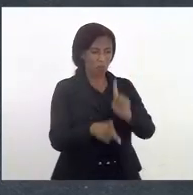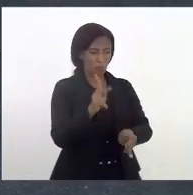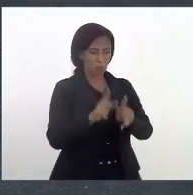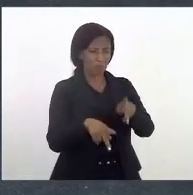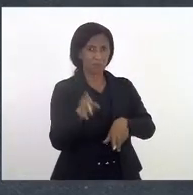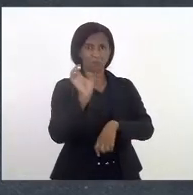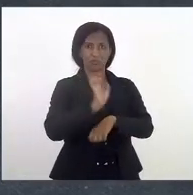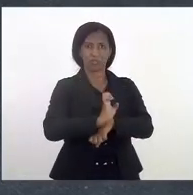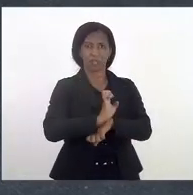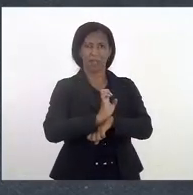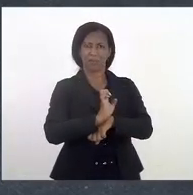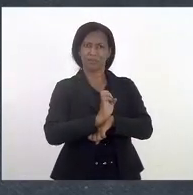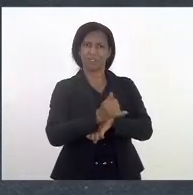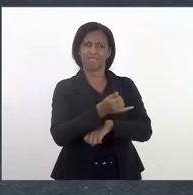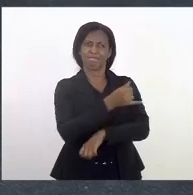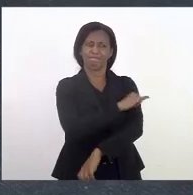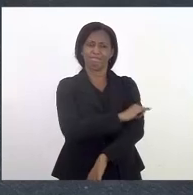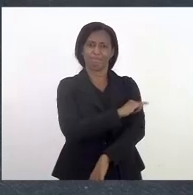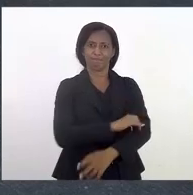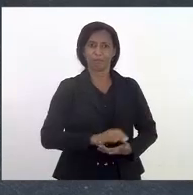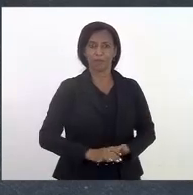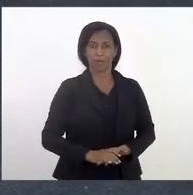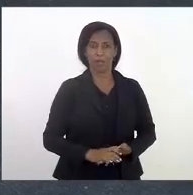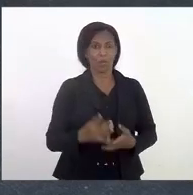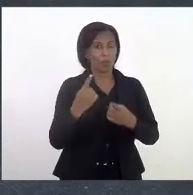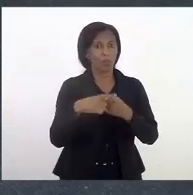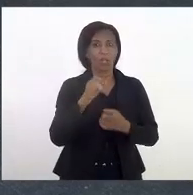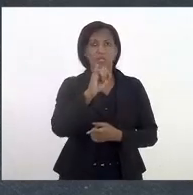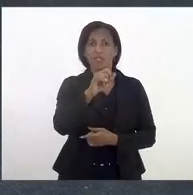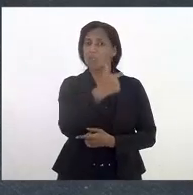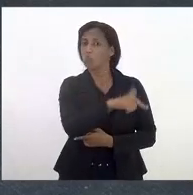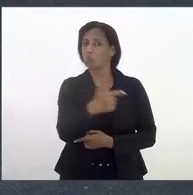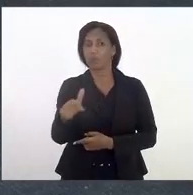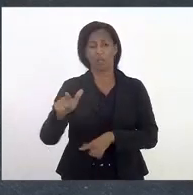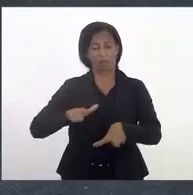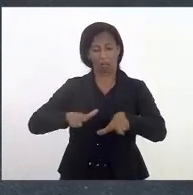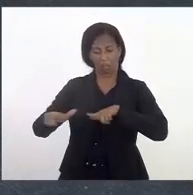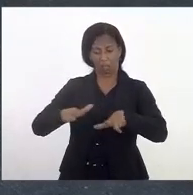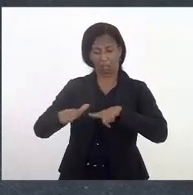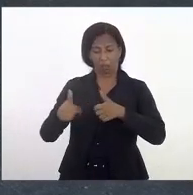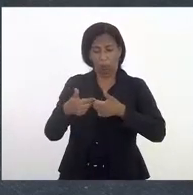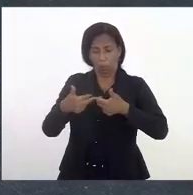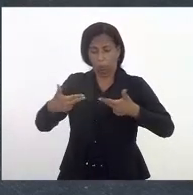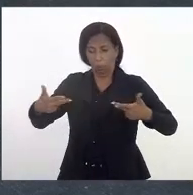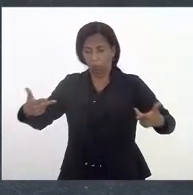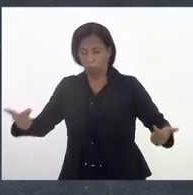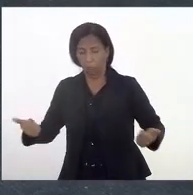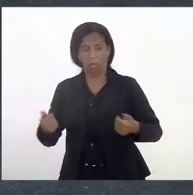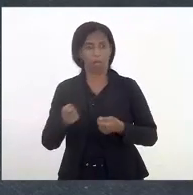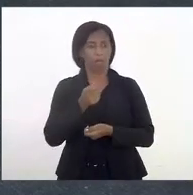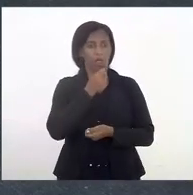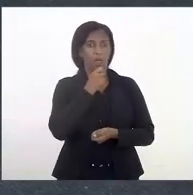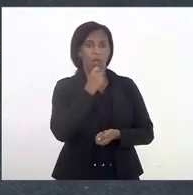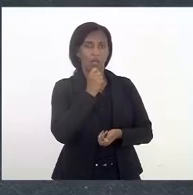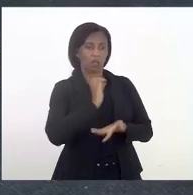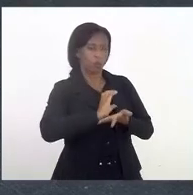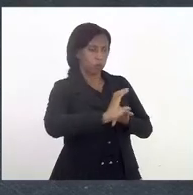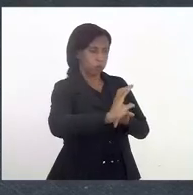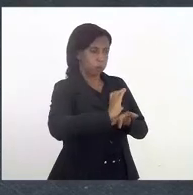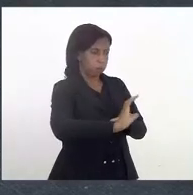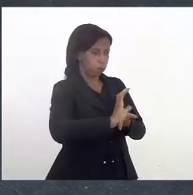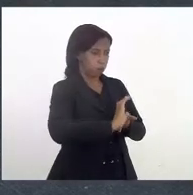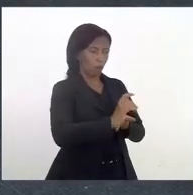Fluminense é porque sem serviço público de qualidade sem investimento